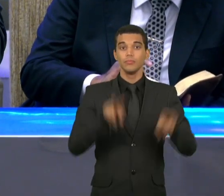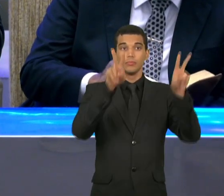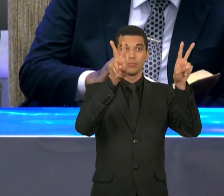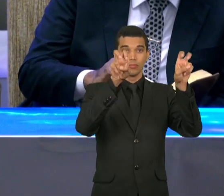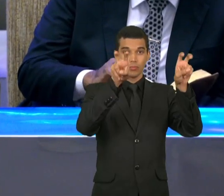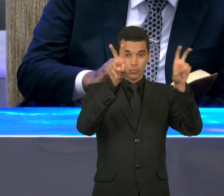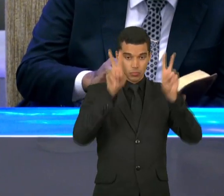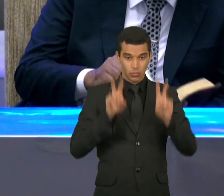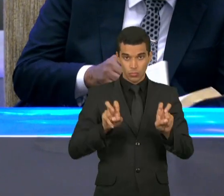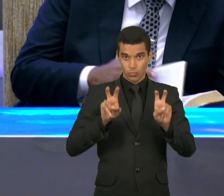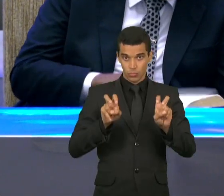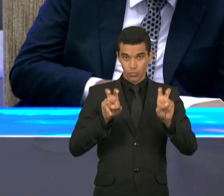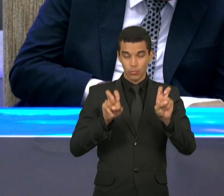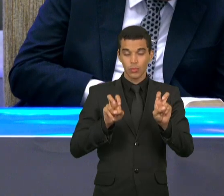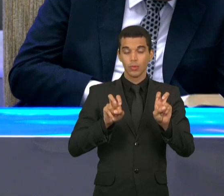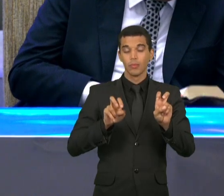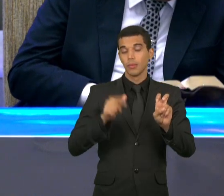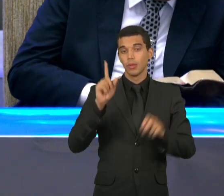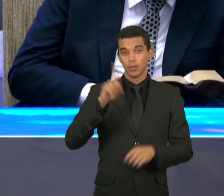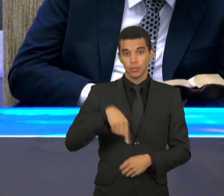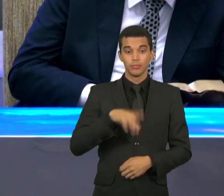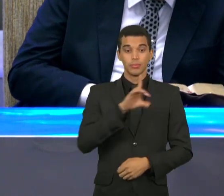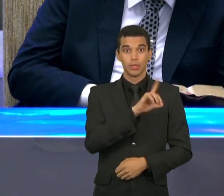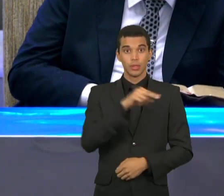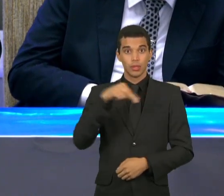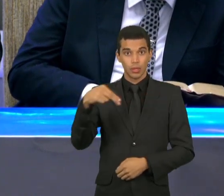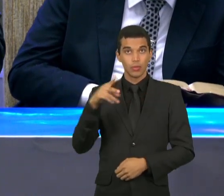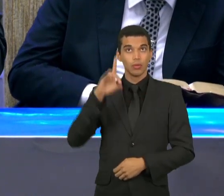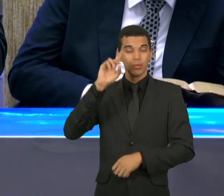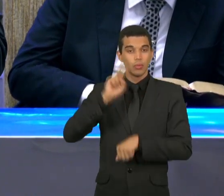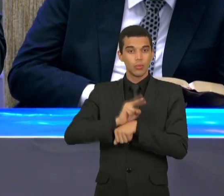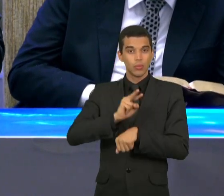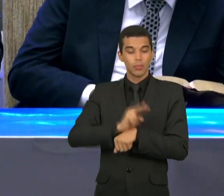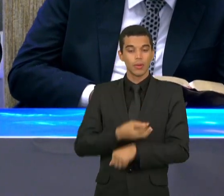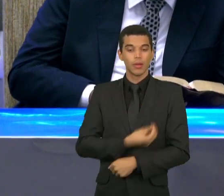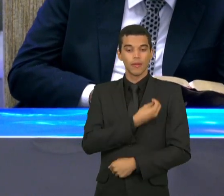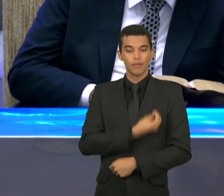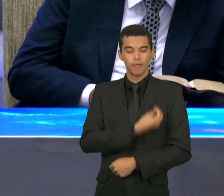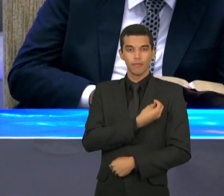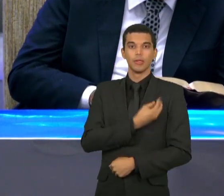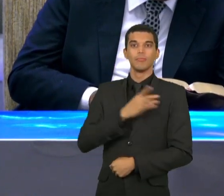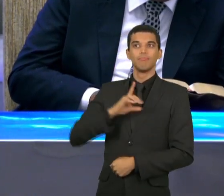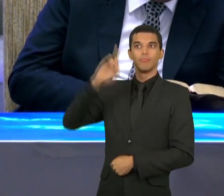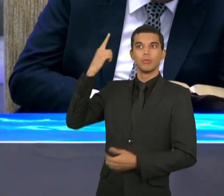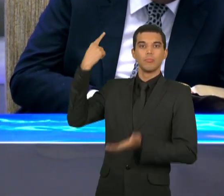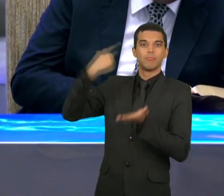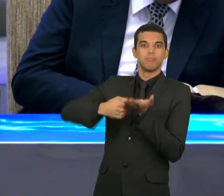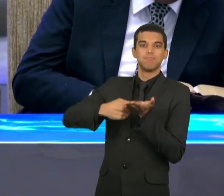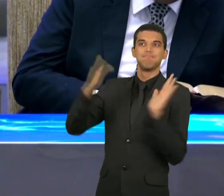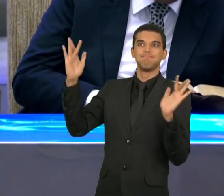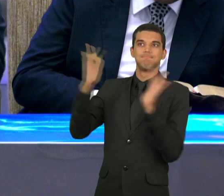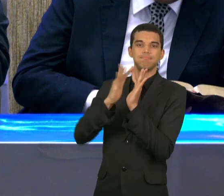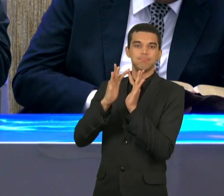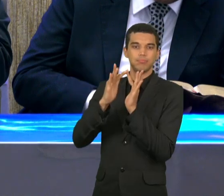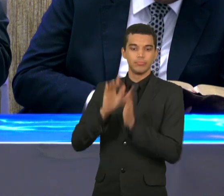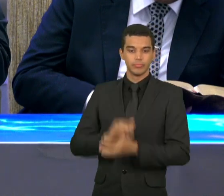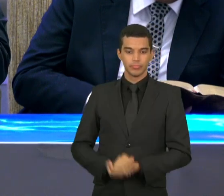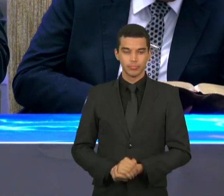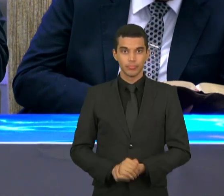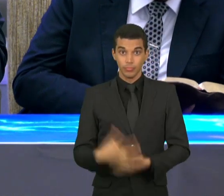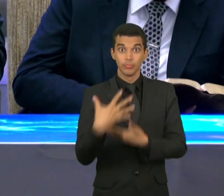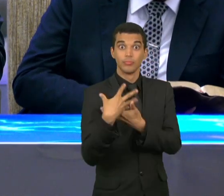preservado para viver um compromisso com Deus. Será que vocês podem dizer